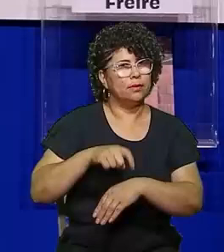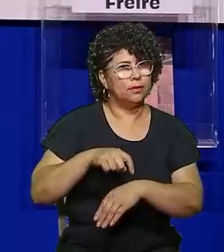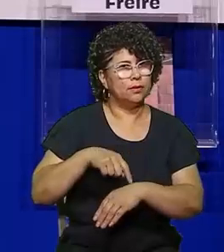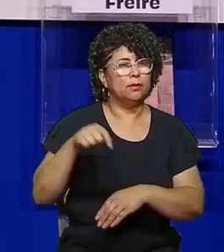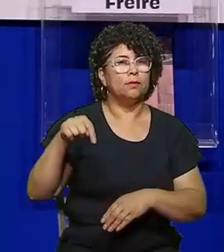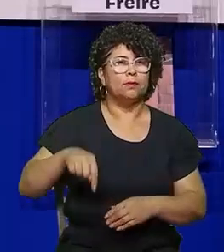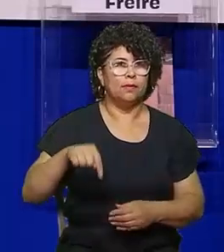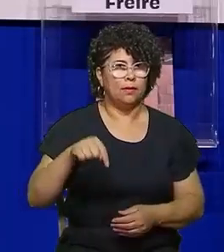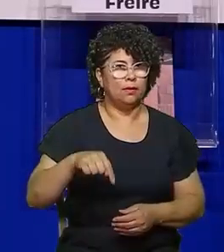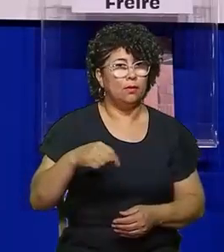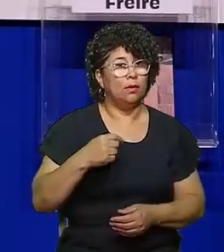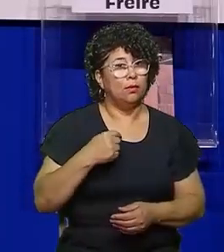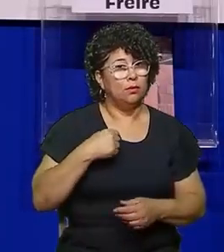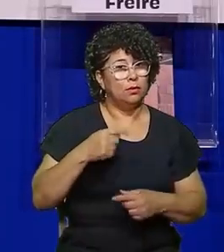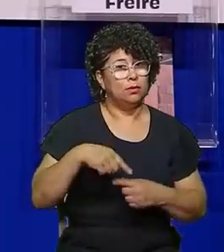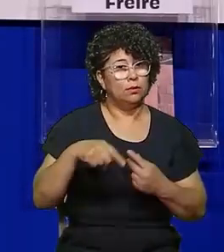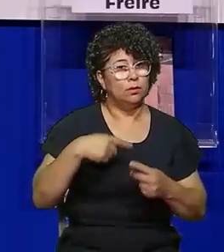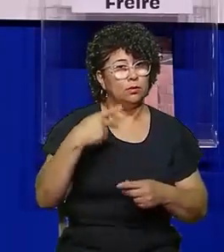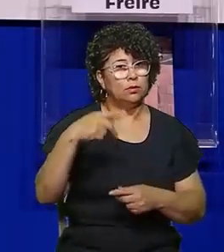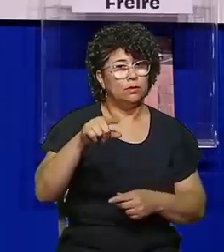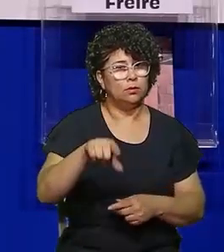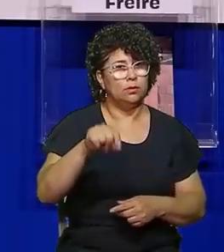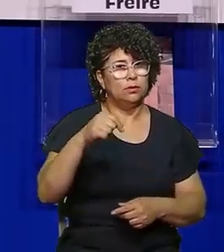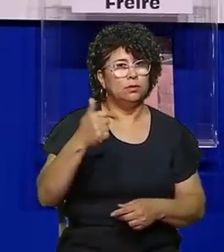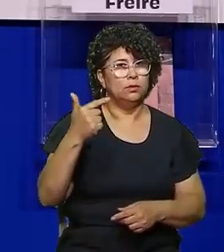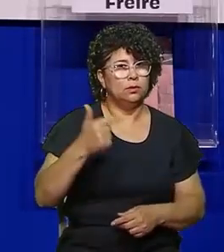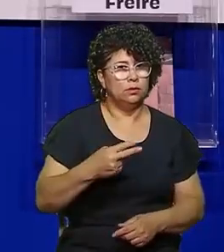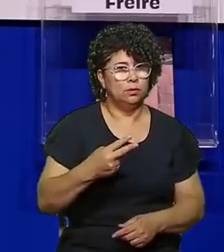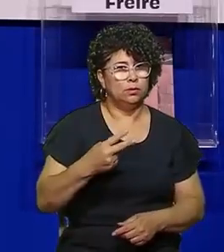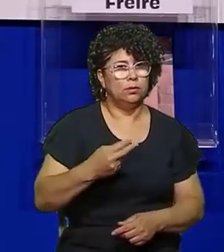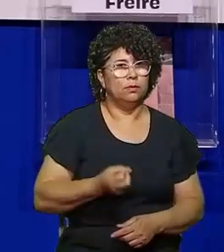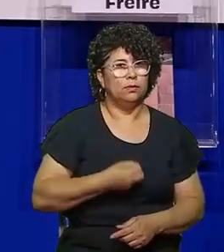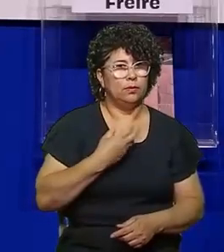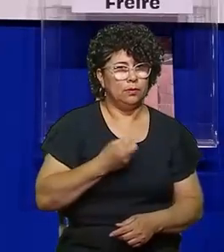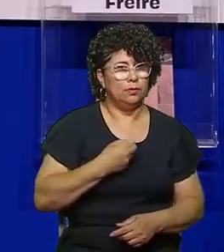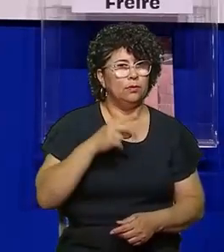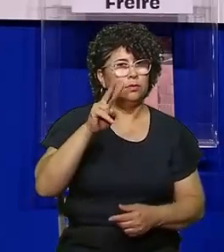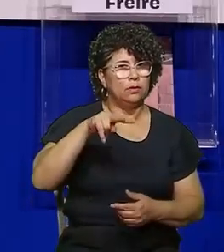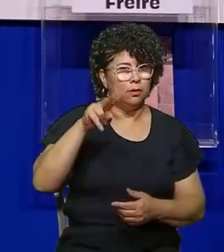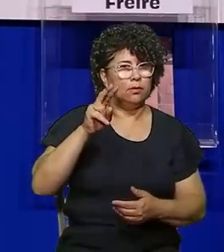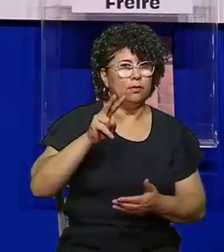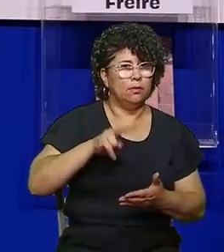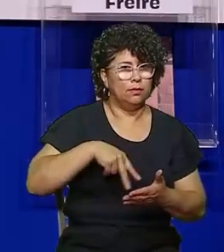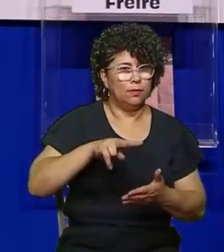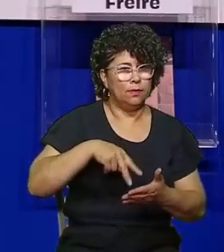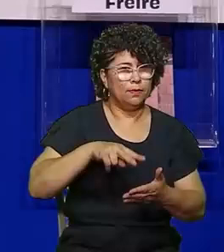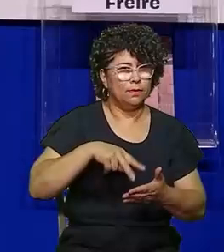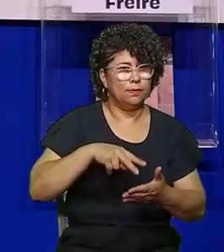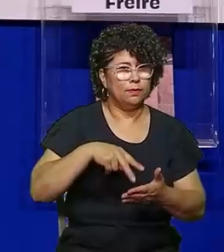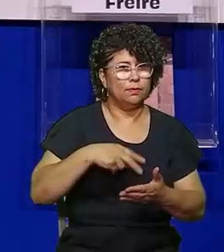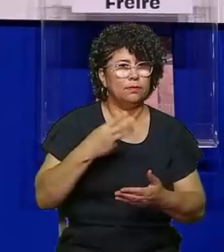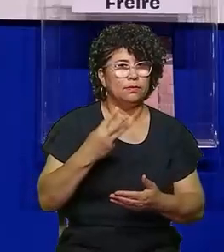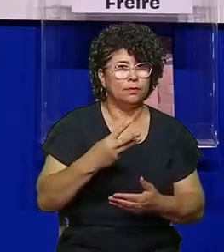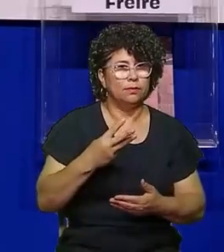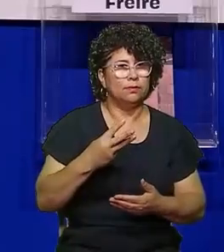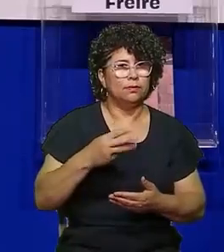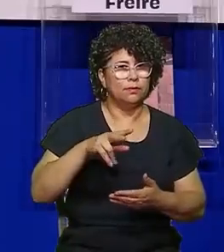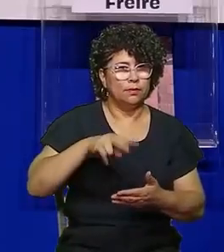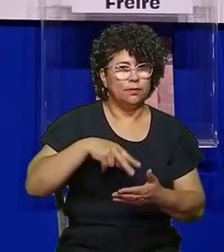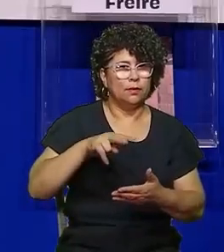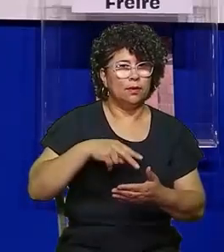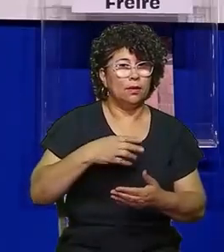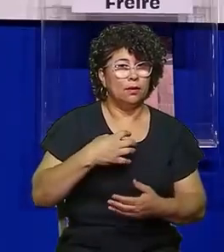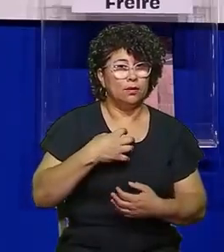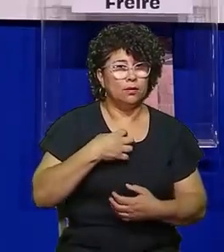poema. Escolhi o segundo, foi lido. Escolhi o terceiro, foi lido. E isso não me entristeceu, pelo contrário. Eu disse,